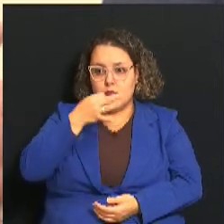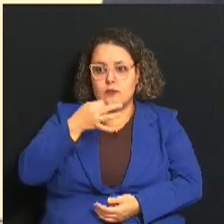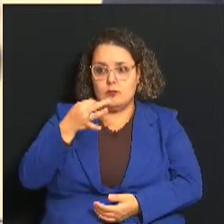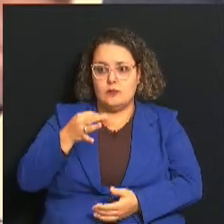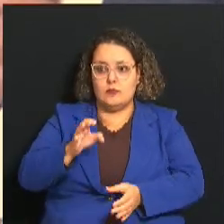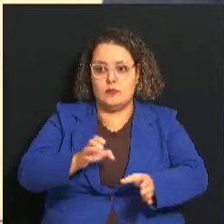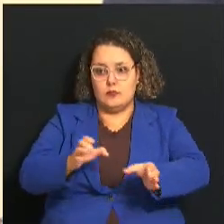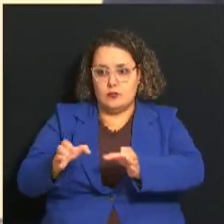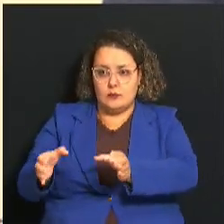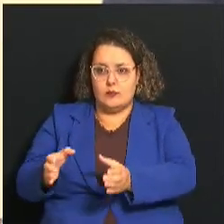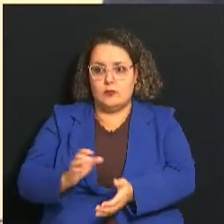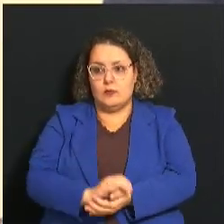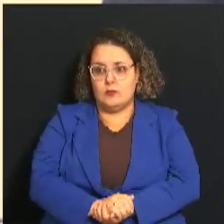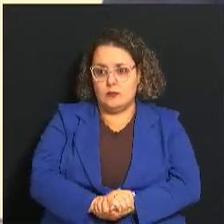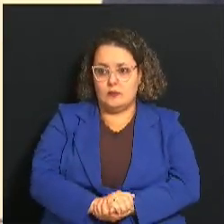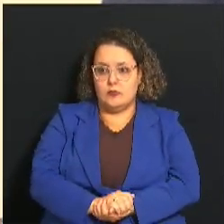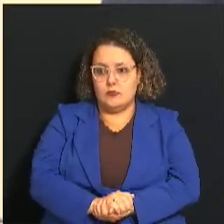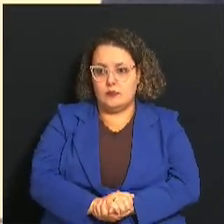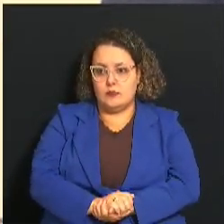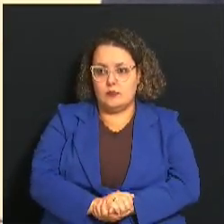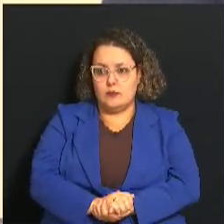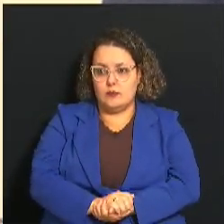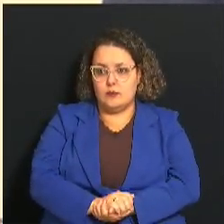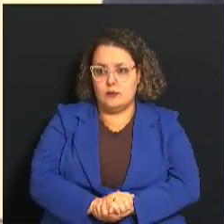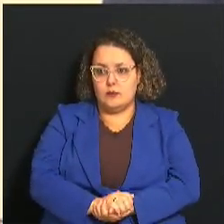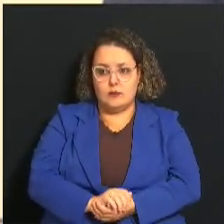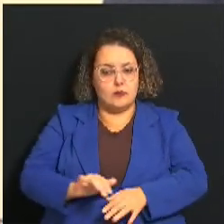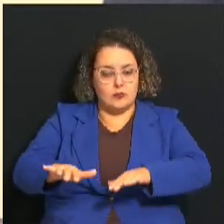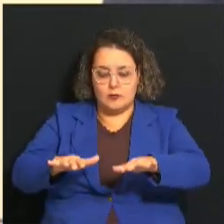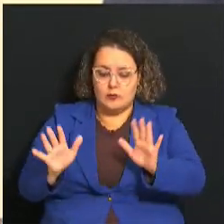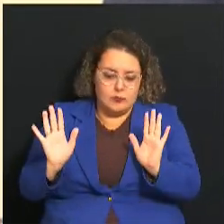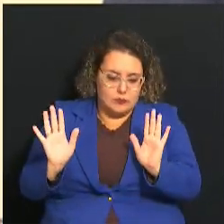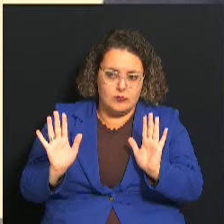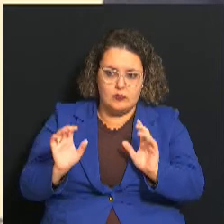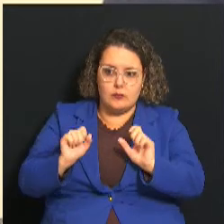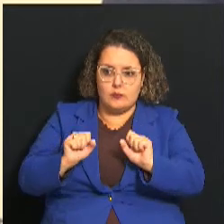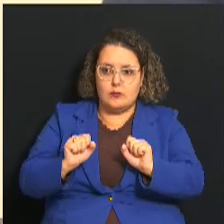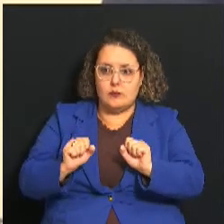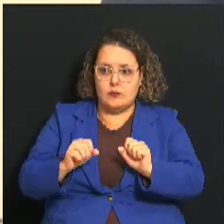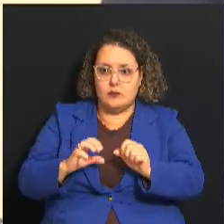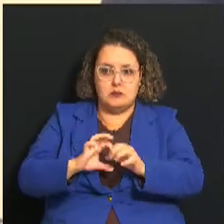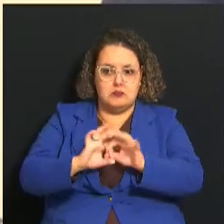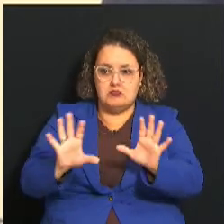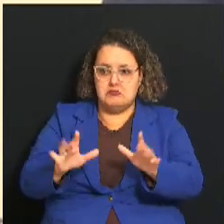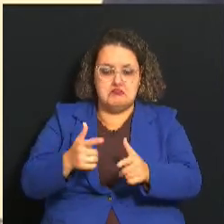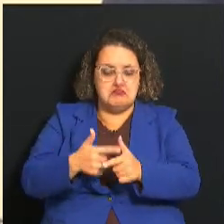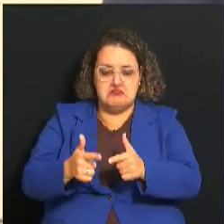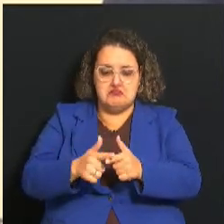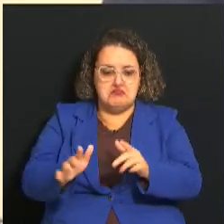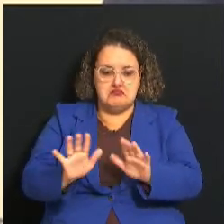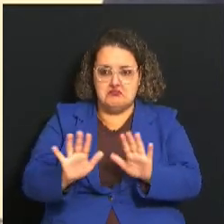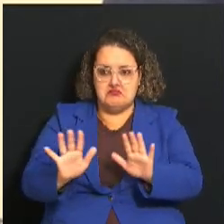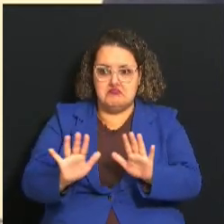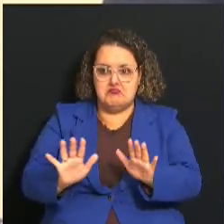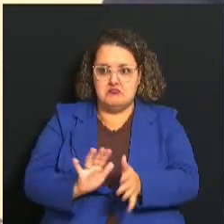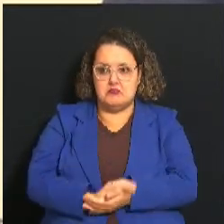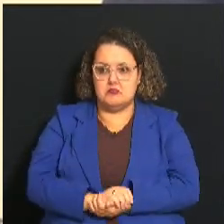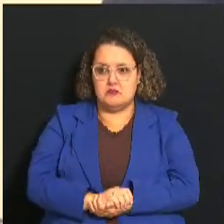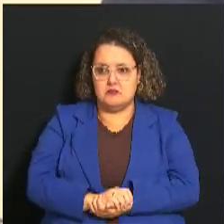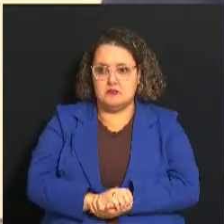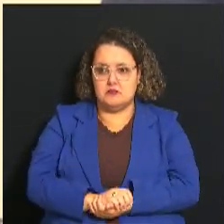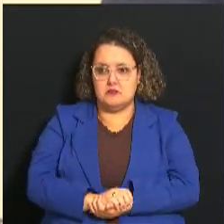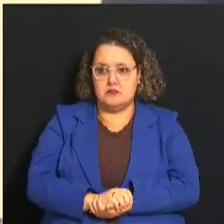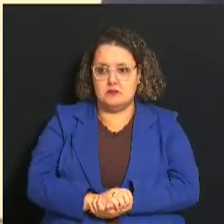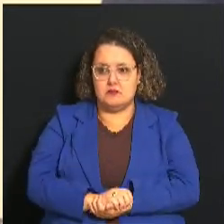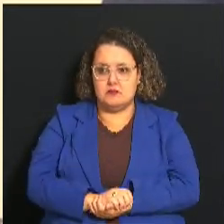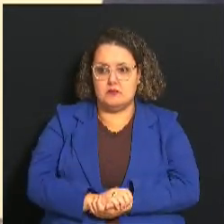coordenação venha do próprio movimento. A gente pode colocar aqui, eu não tenho problema com relação a isso. Daria para a gente já